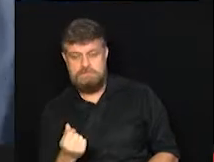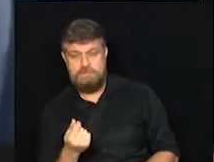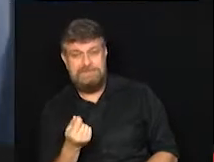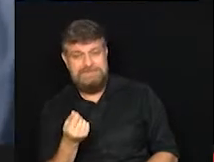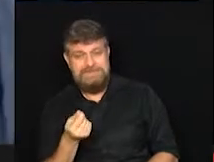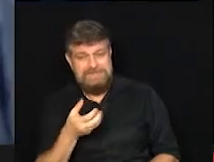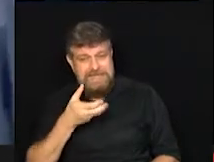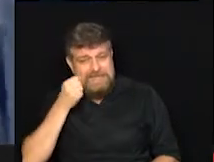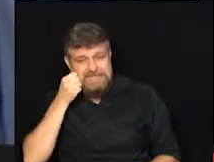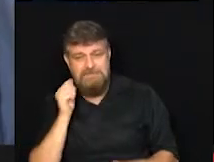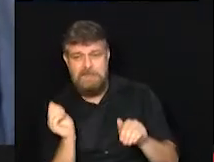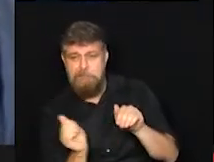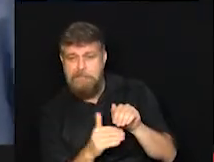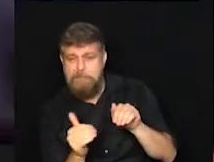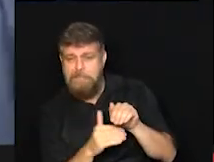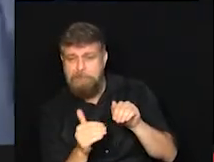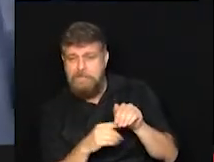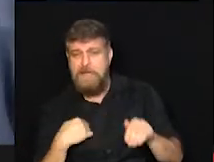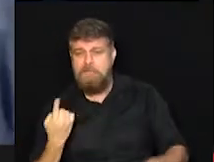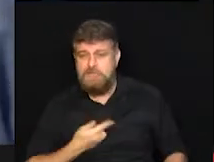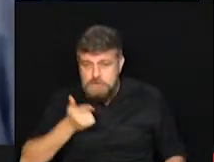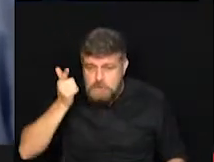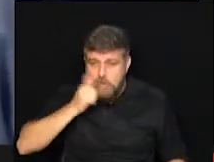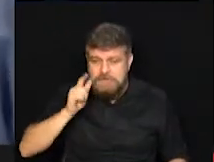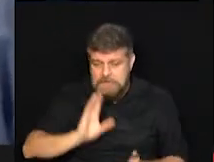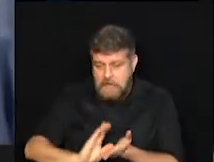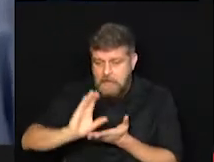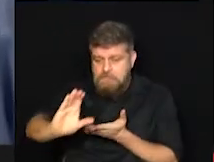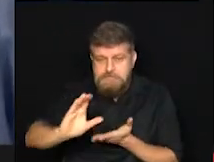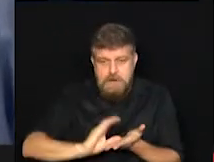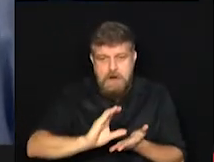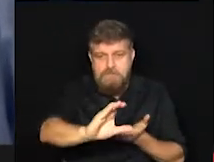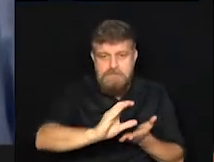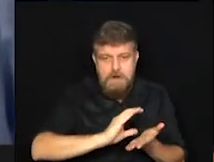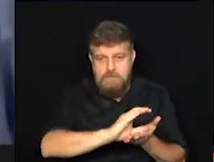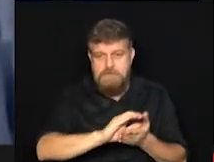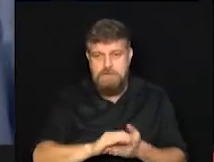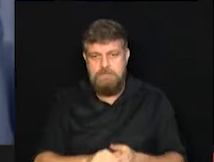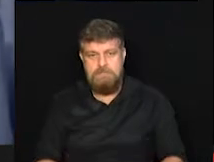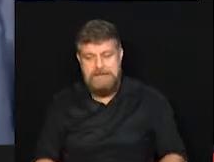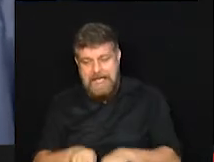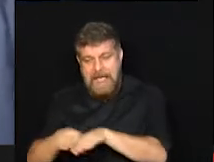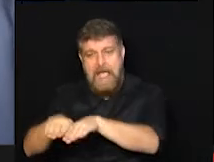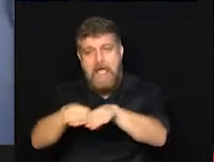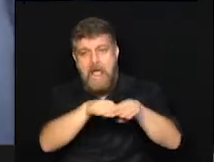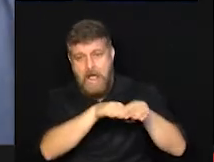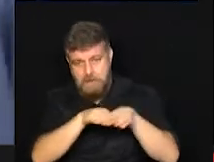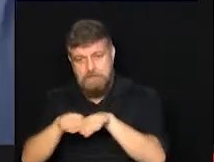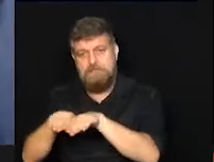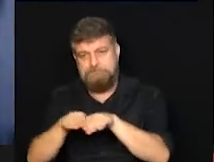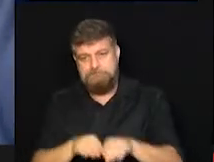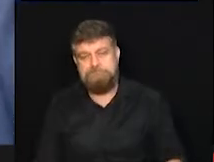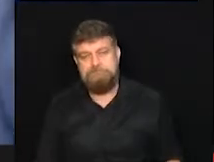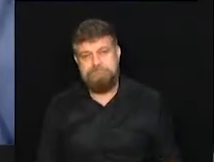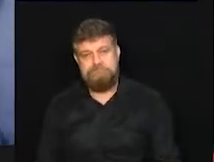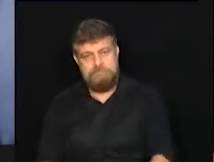tão esperado para que nós possamos fazer a promoção da igualdade racial. Obrigado.